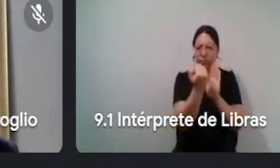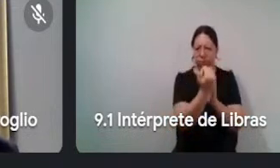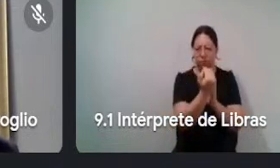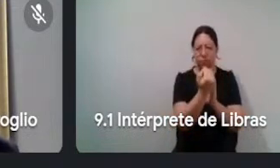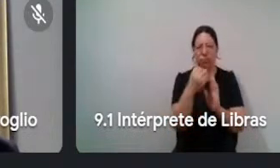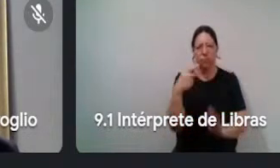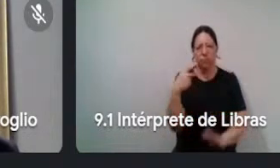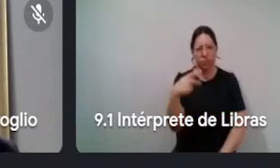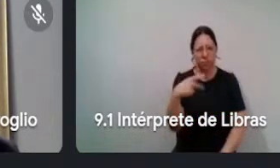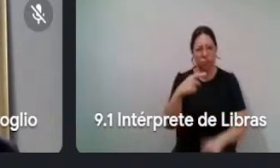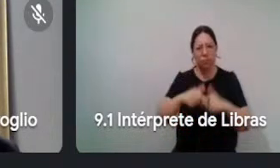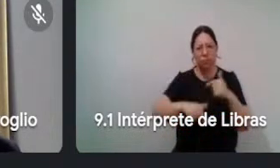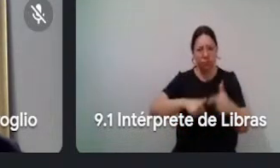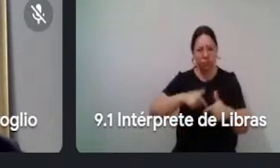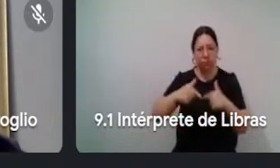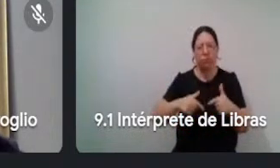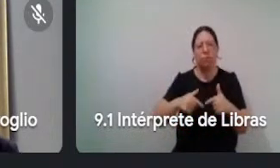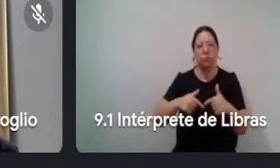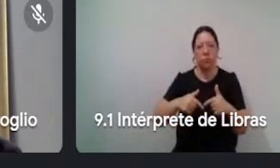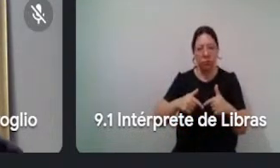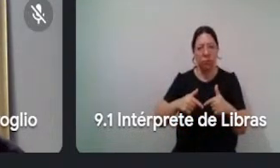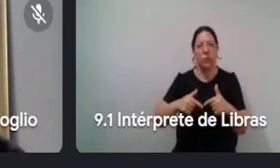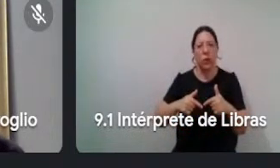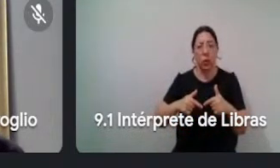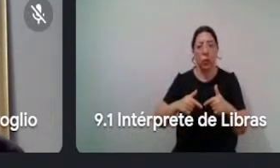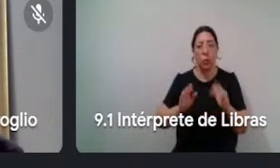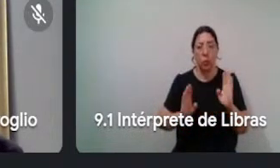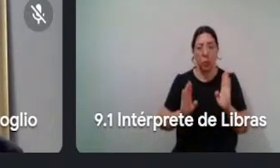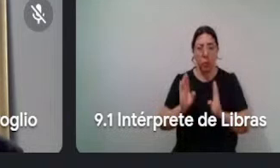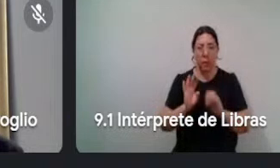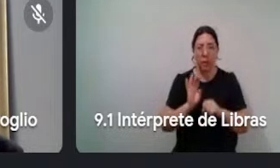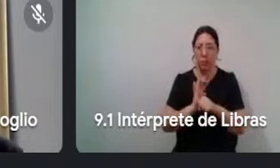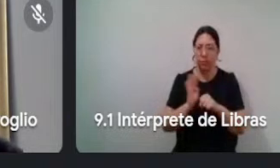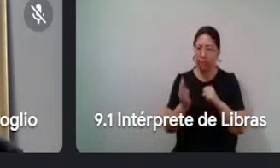pandemia da Covid-19,